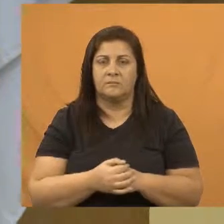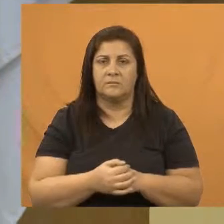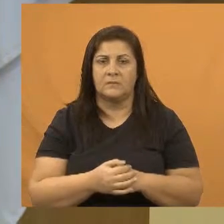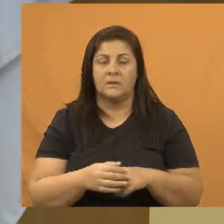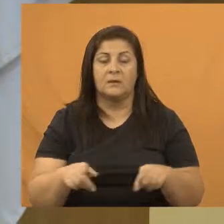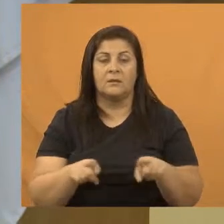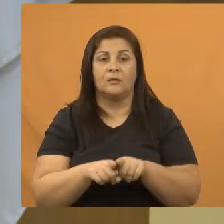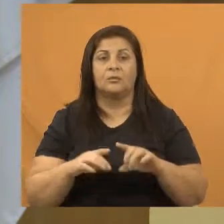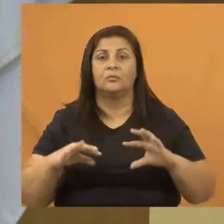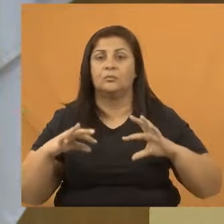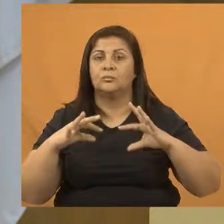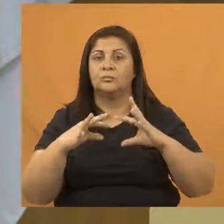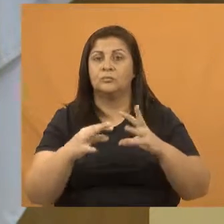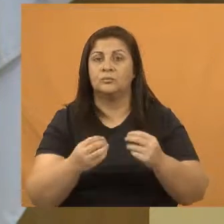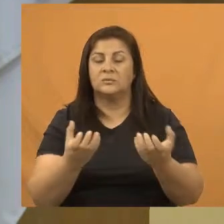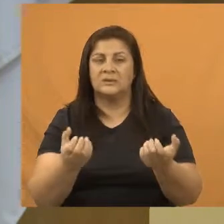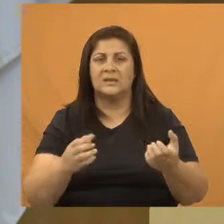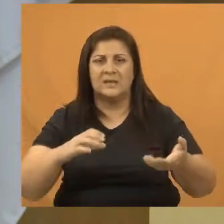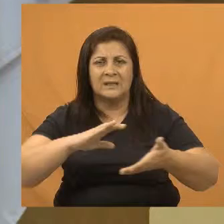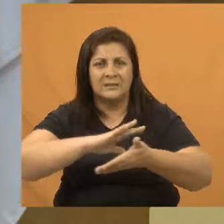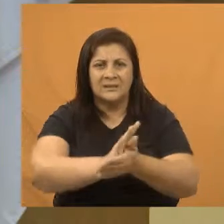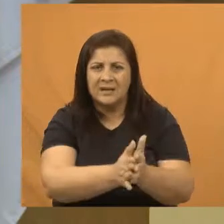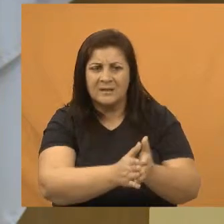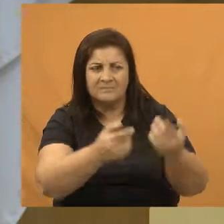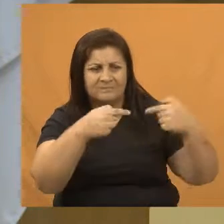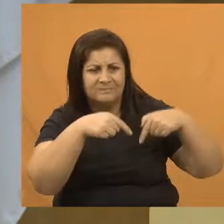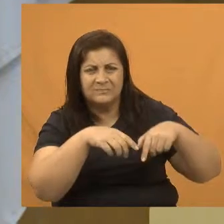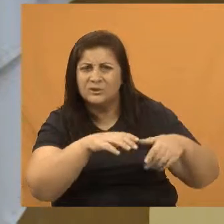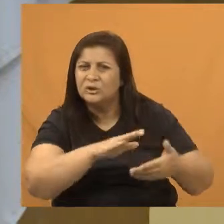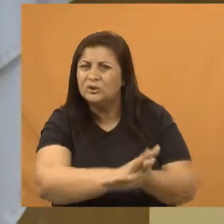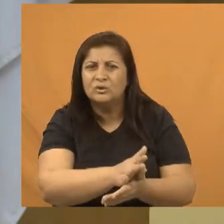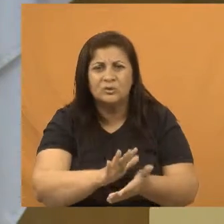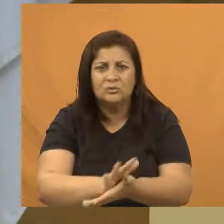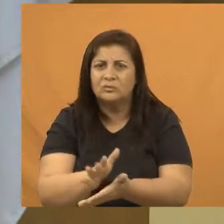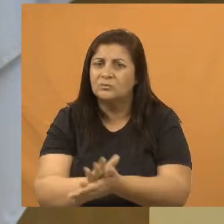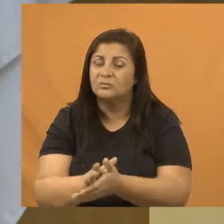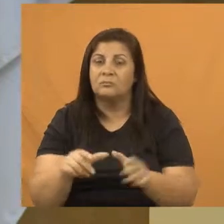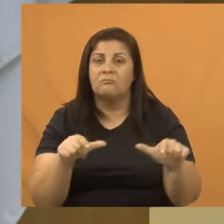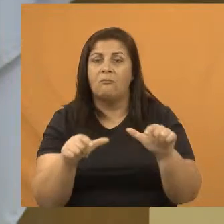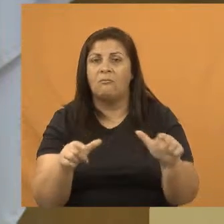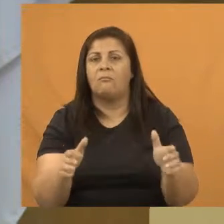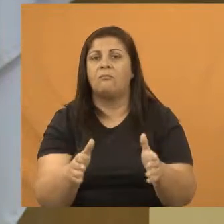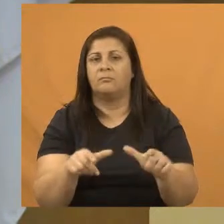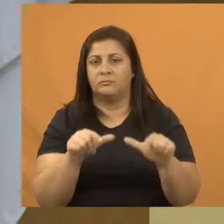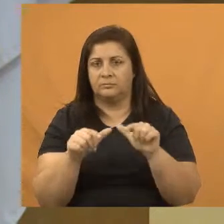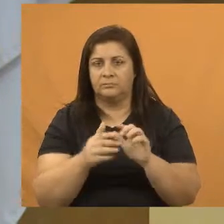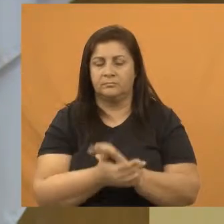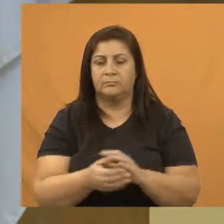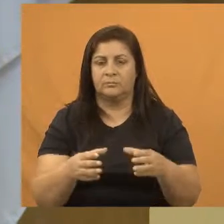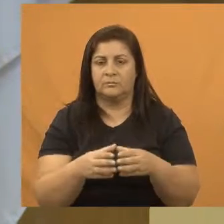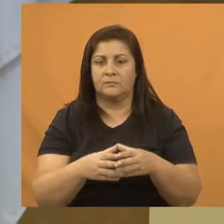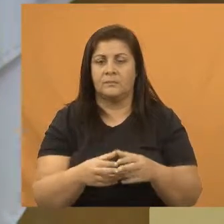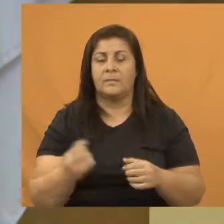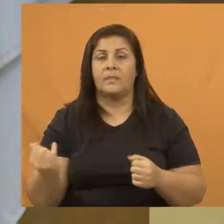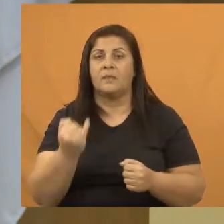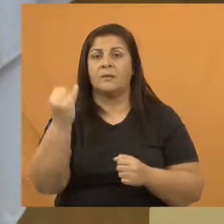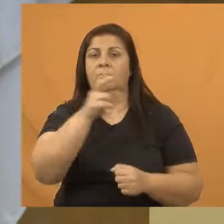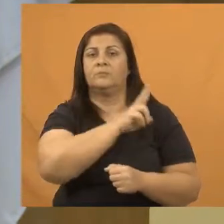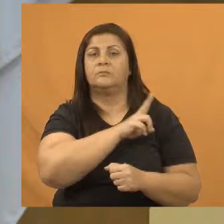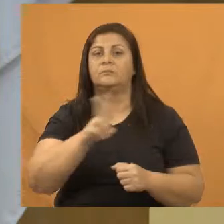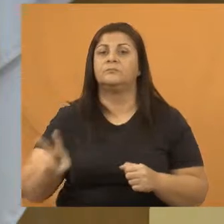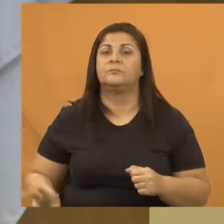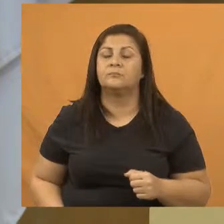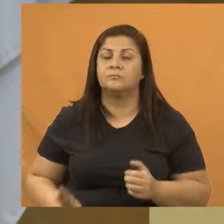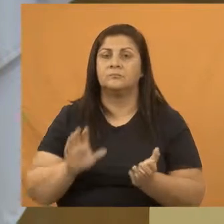trabalhadora. Por isso, é importante votar essa moção aqui, e é importante que os vereadores e as vereadoras